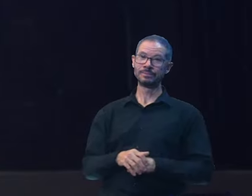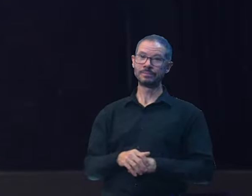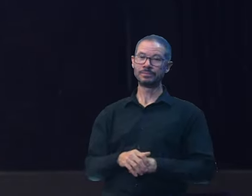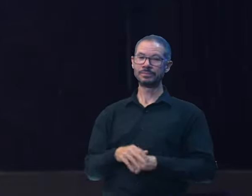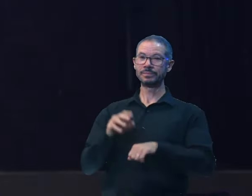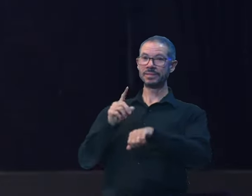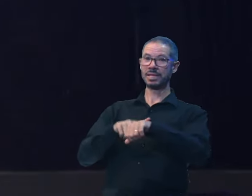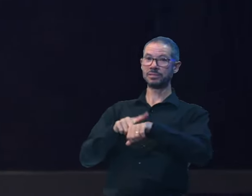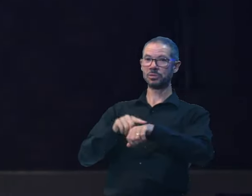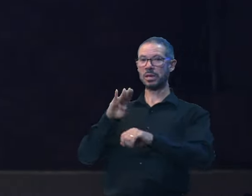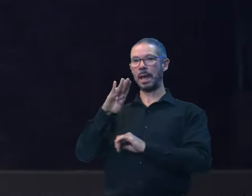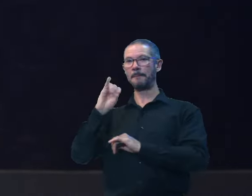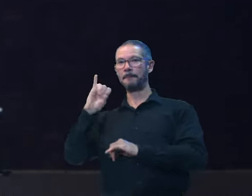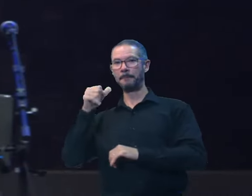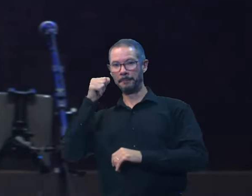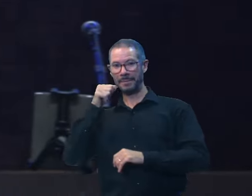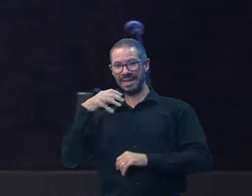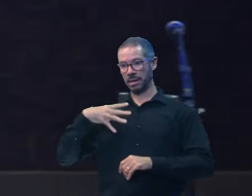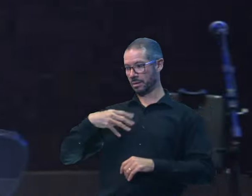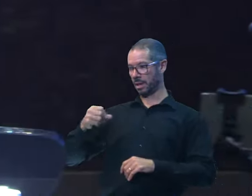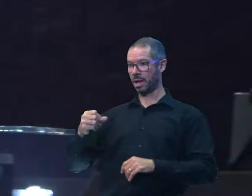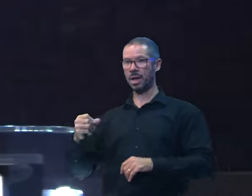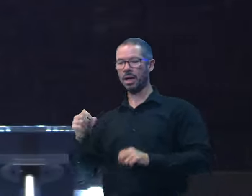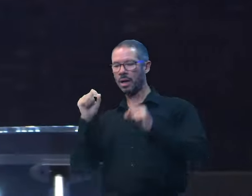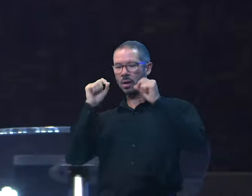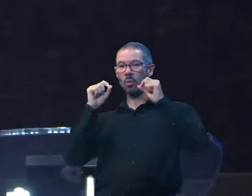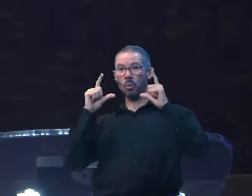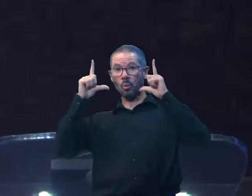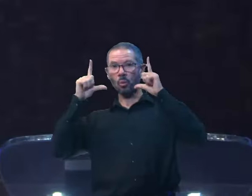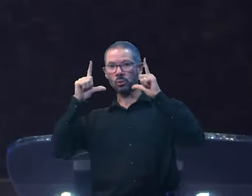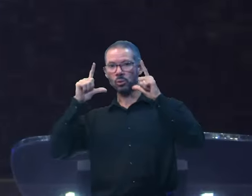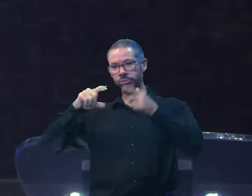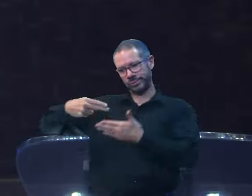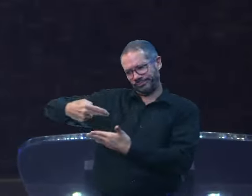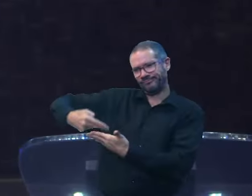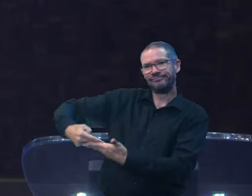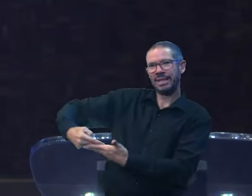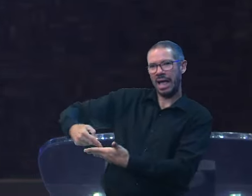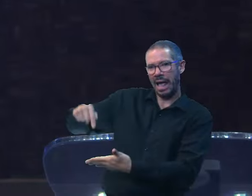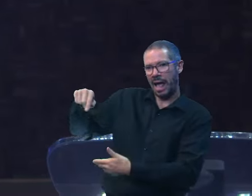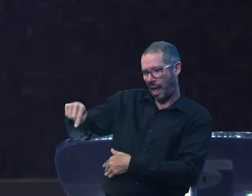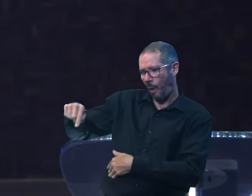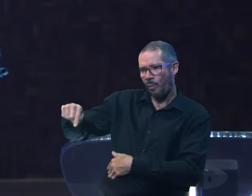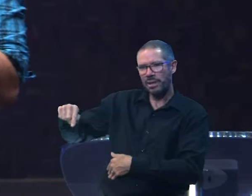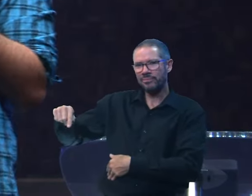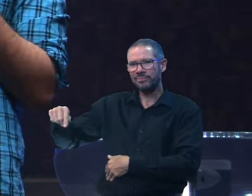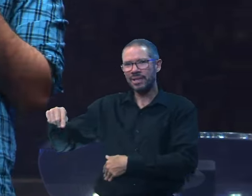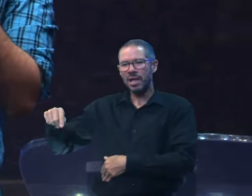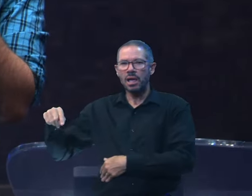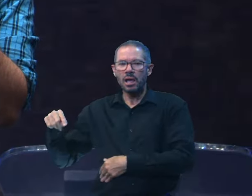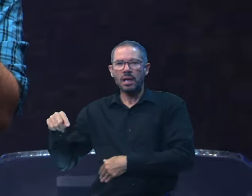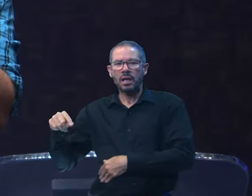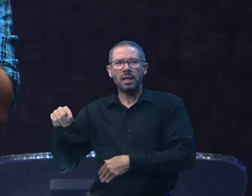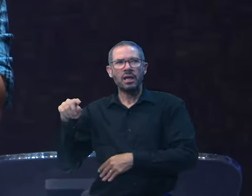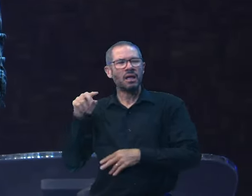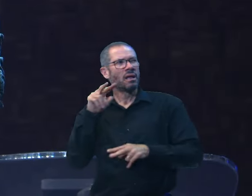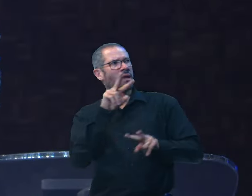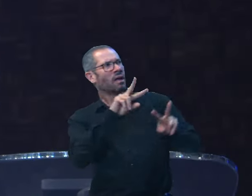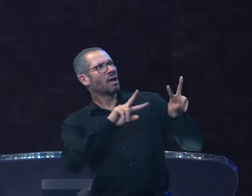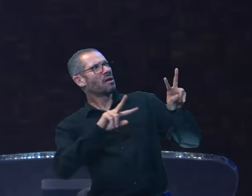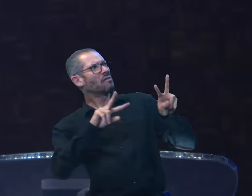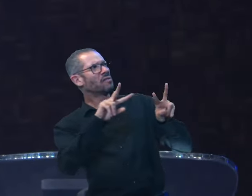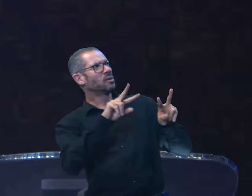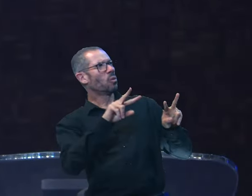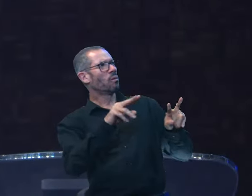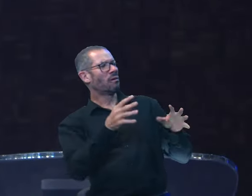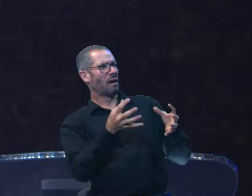Aí nessa hora a Bia também acordou, veio pra cama do Sammy. Acordou não tava dormindo ainda, né? Aí ela entrou, viu essa cena, falou: ah, pai, se eu posso escolher, eu